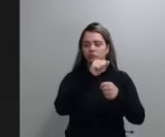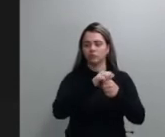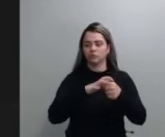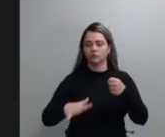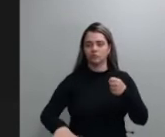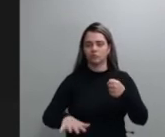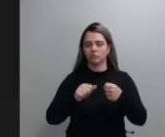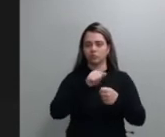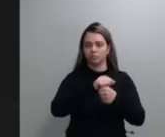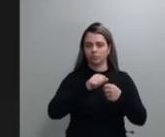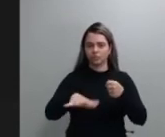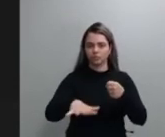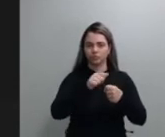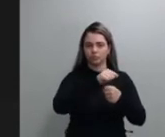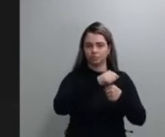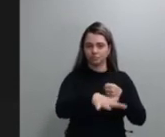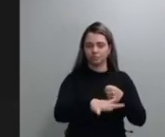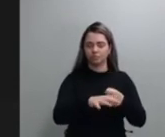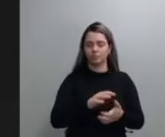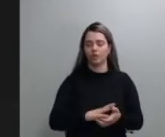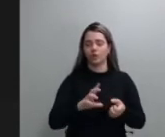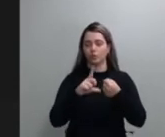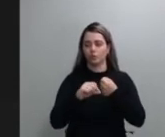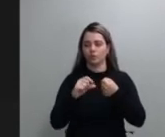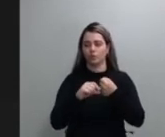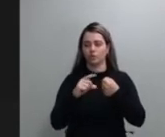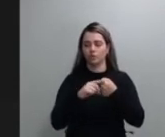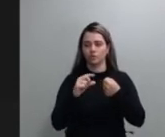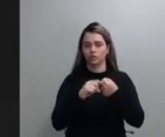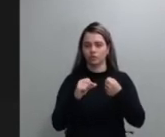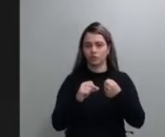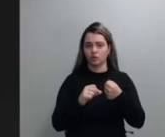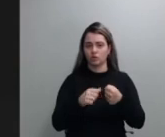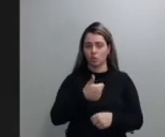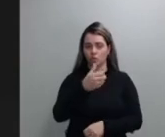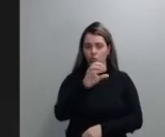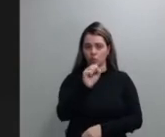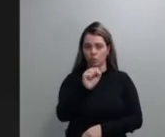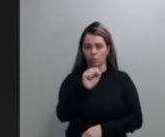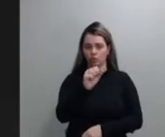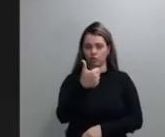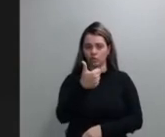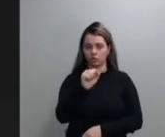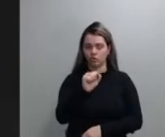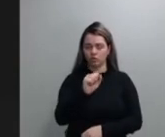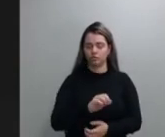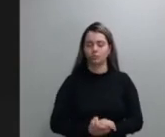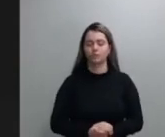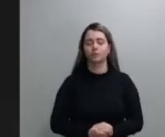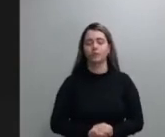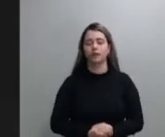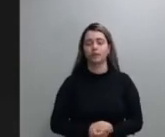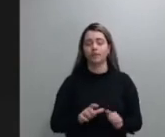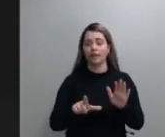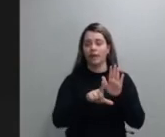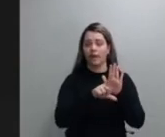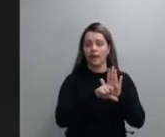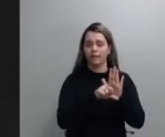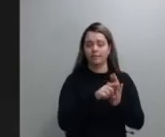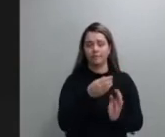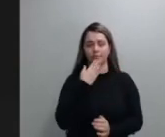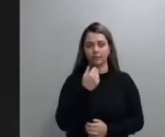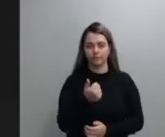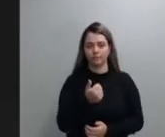da constituição da constituição inciso dezoito perdão da constituição da república qual seja a retroatividade da lei mais benéfica nesse sentido a